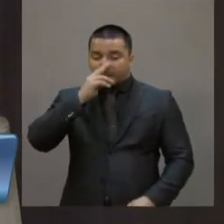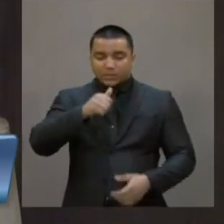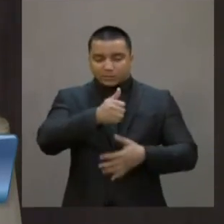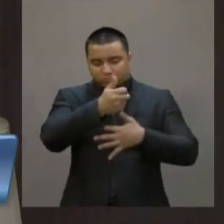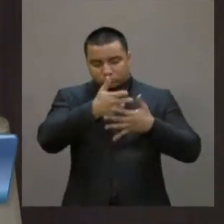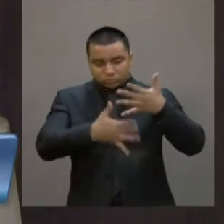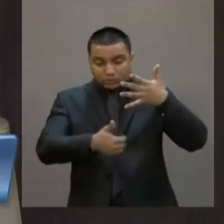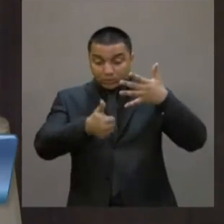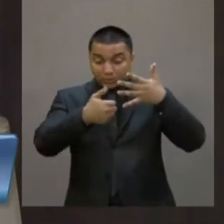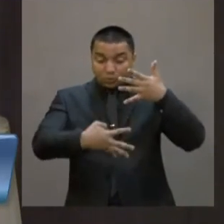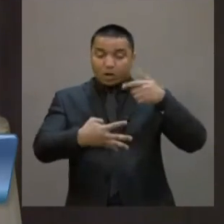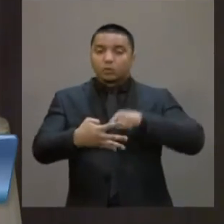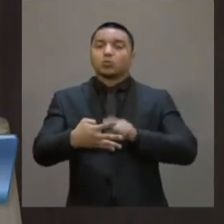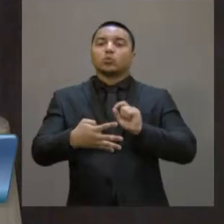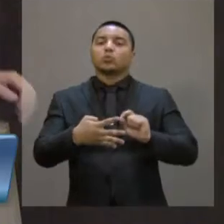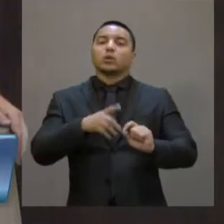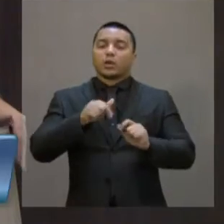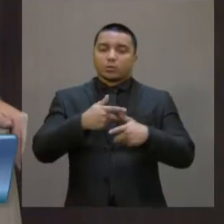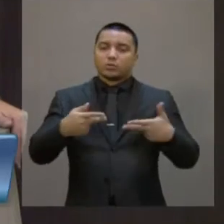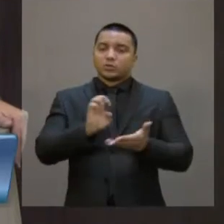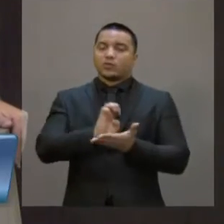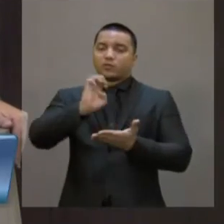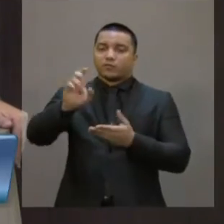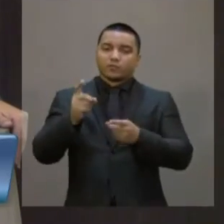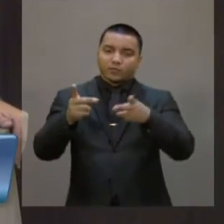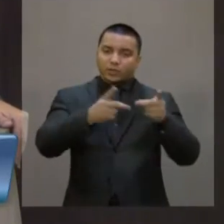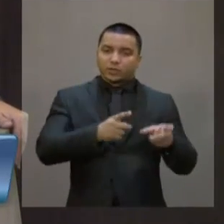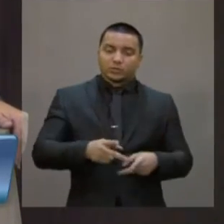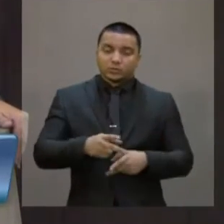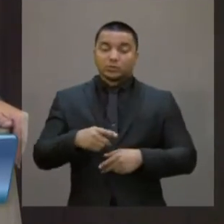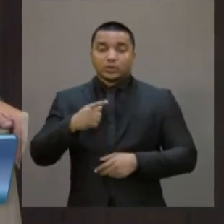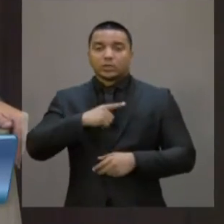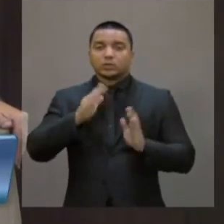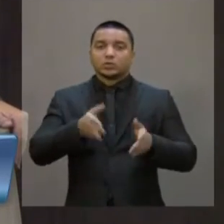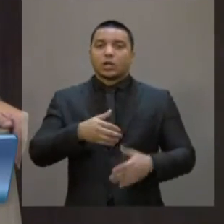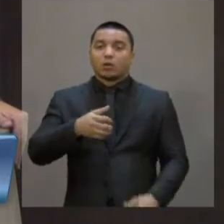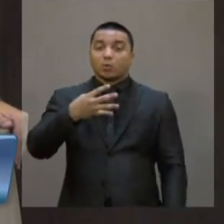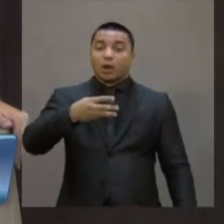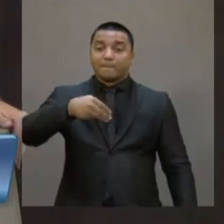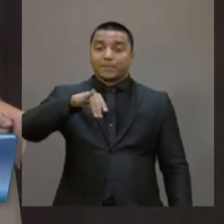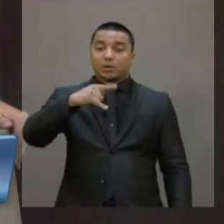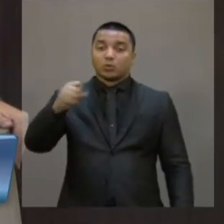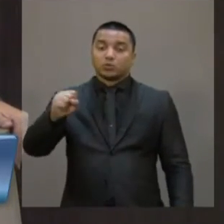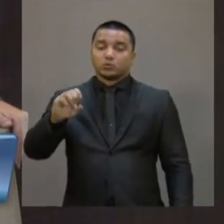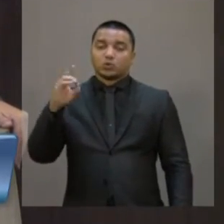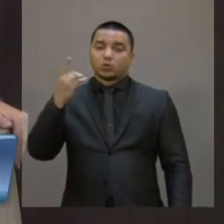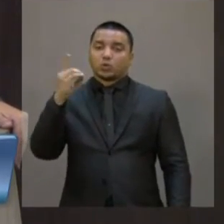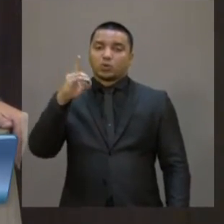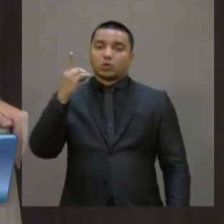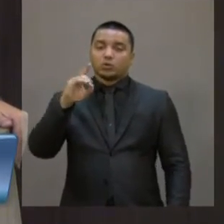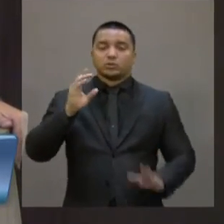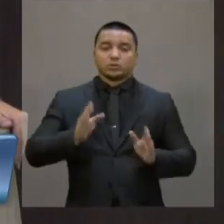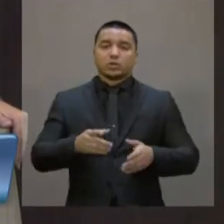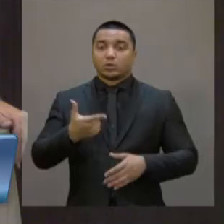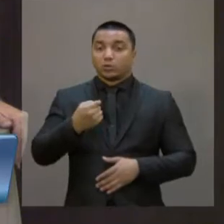produto de exportação. Ele já rendeu mais de 4 milhões de dólares